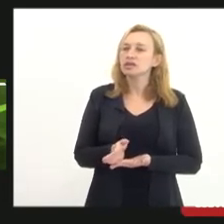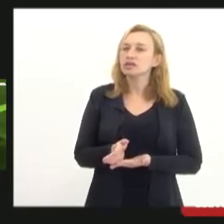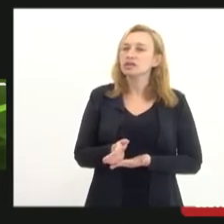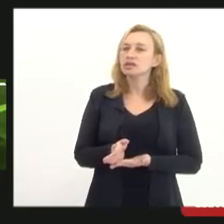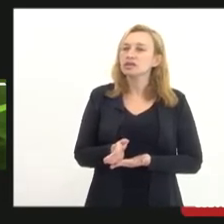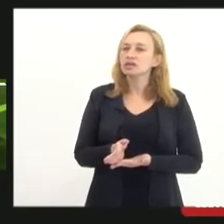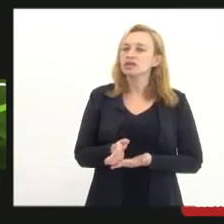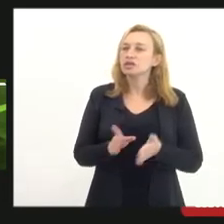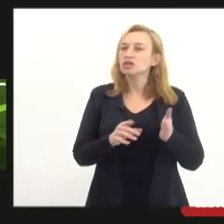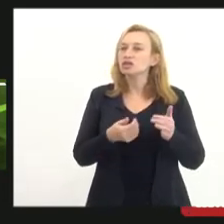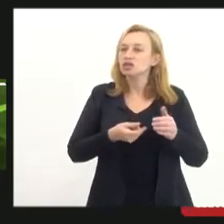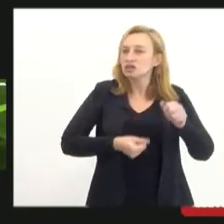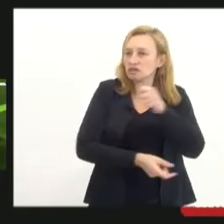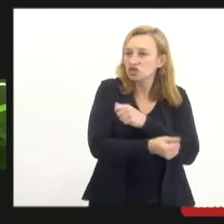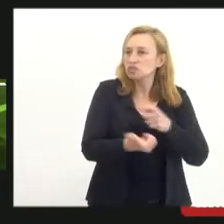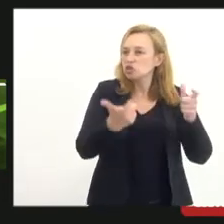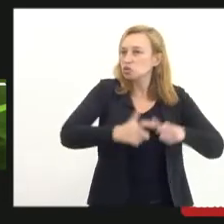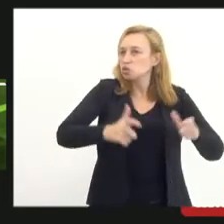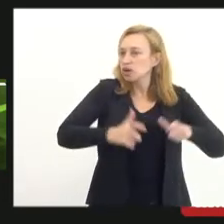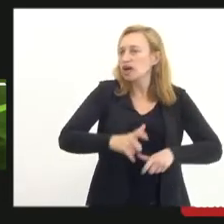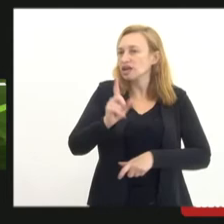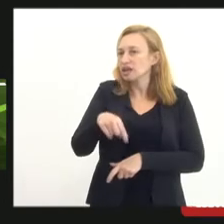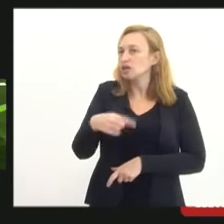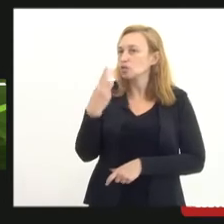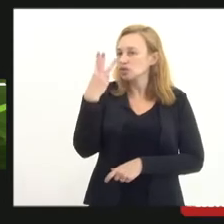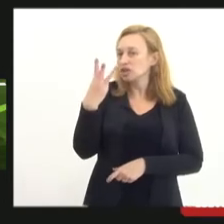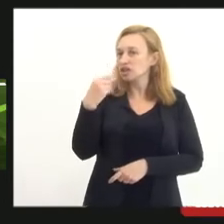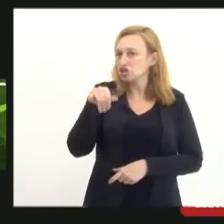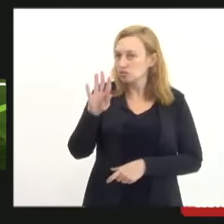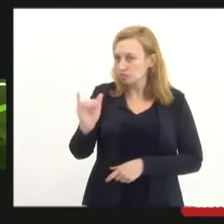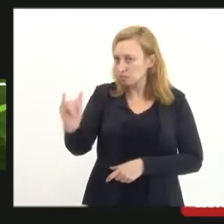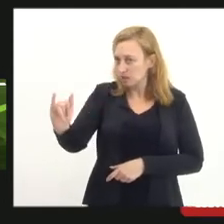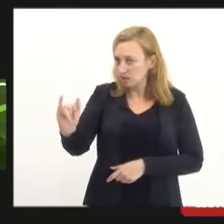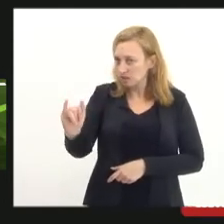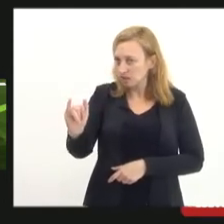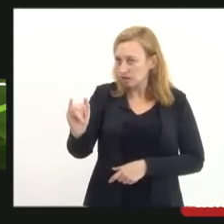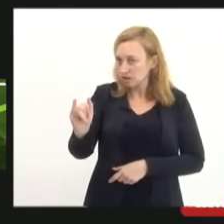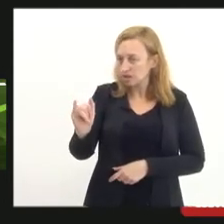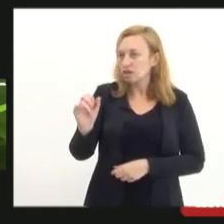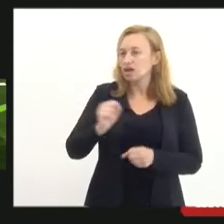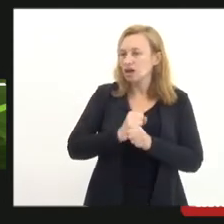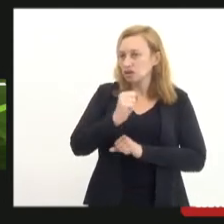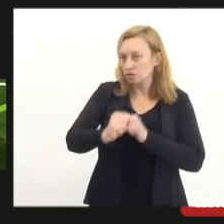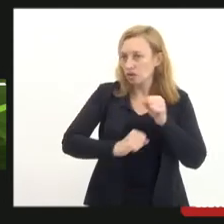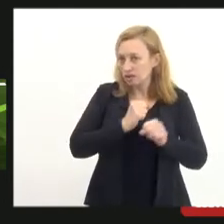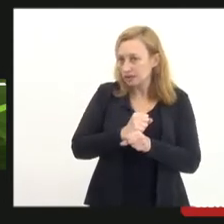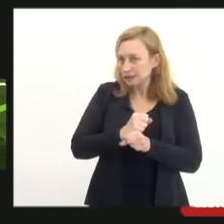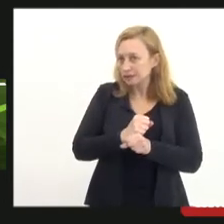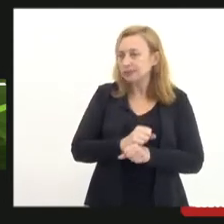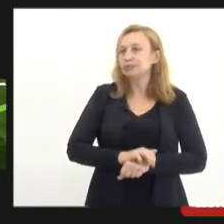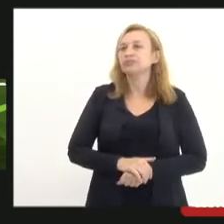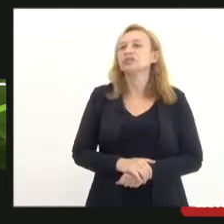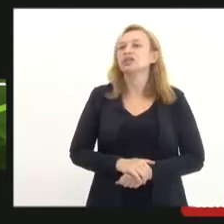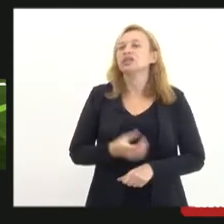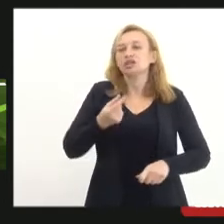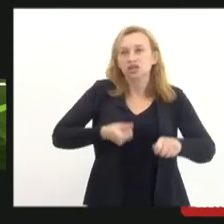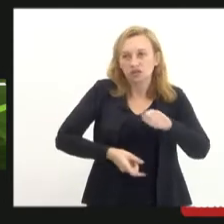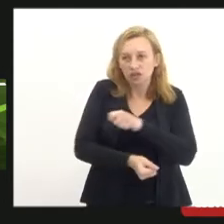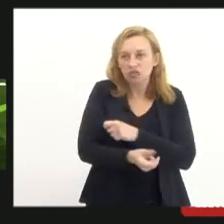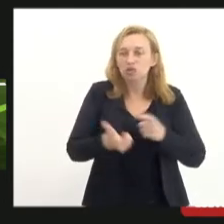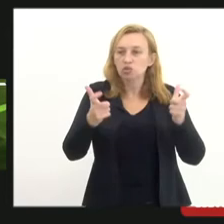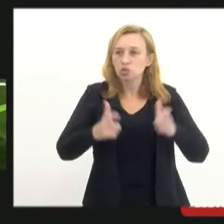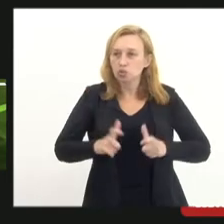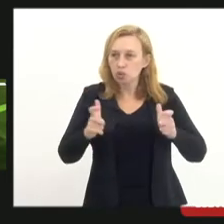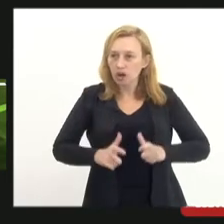foram investimentos locais, né, com 3 bi anuais de investimento